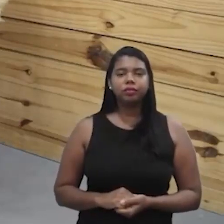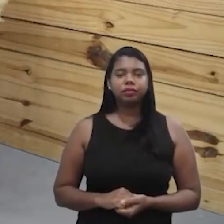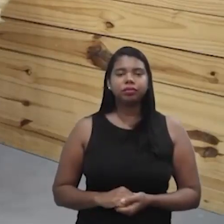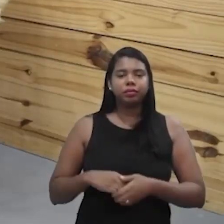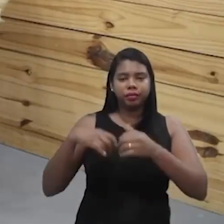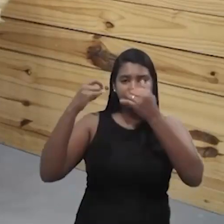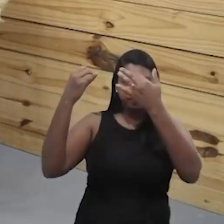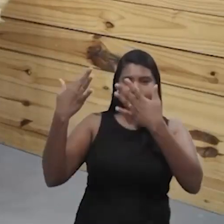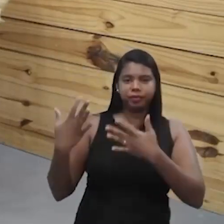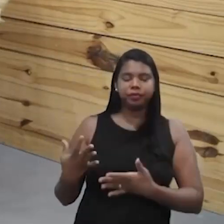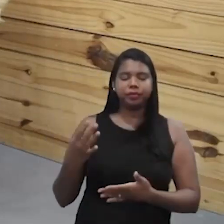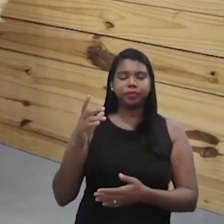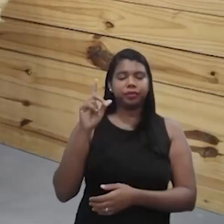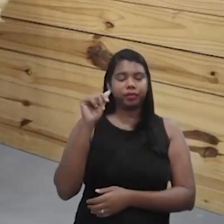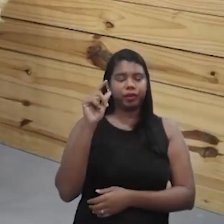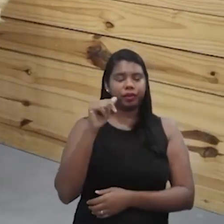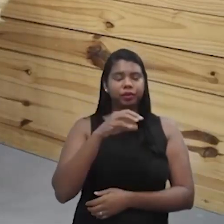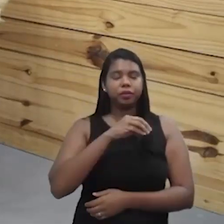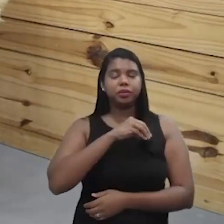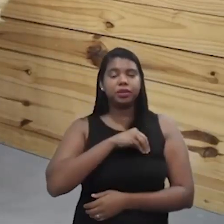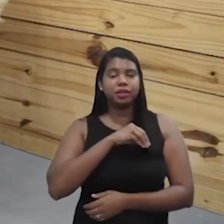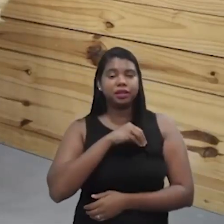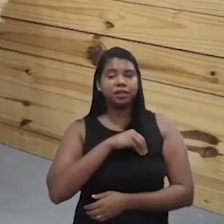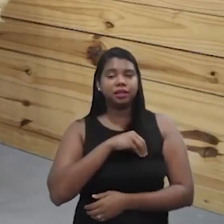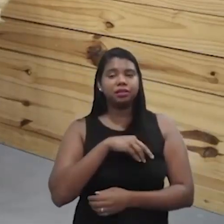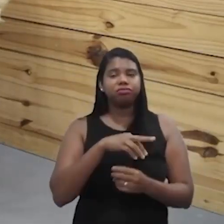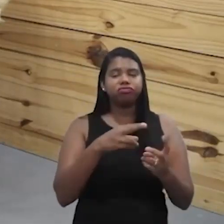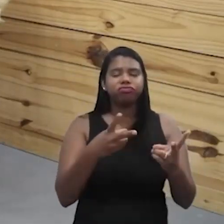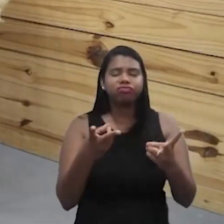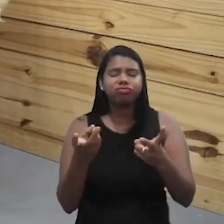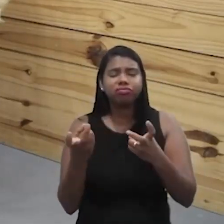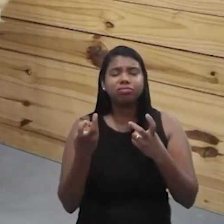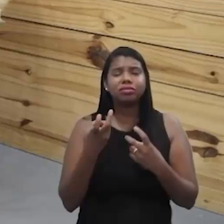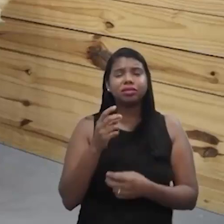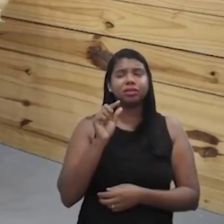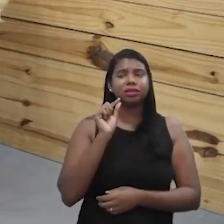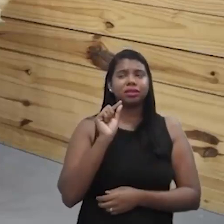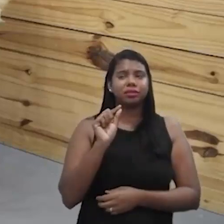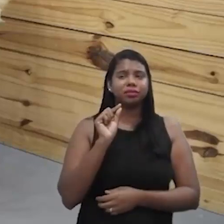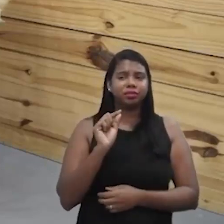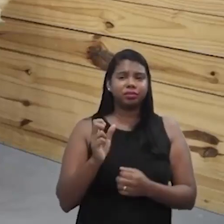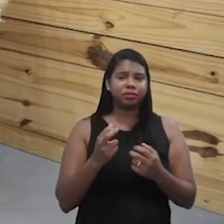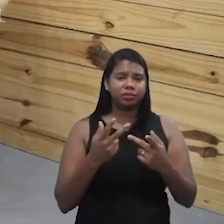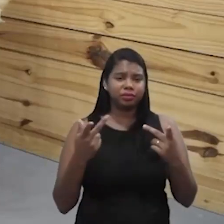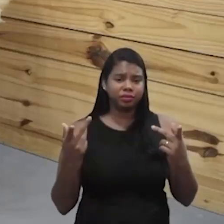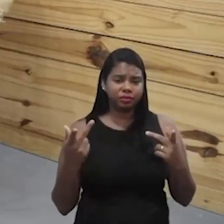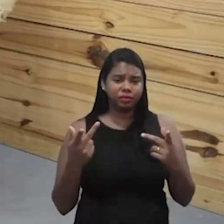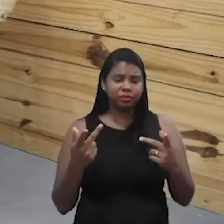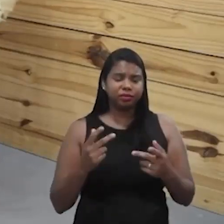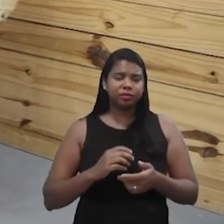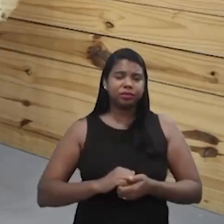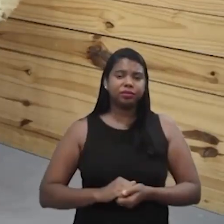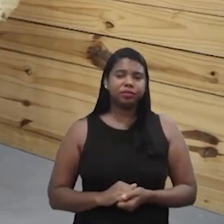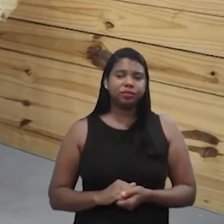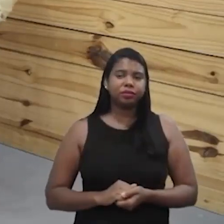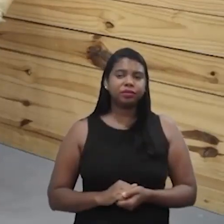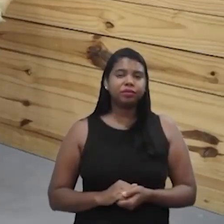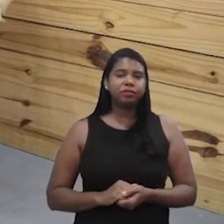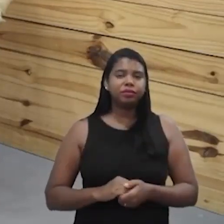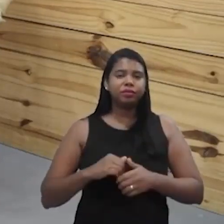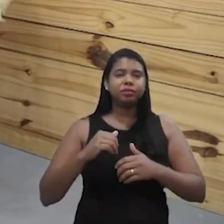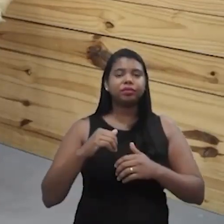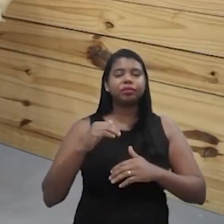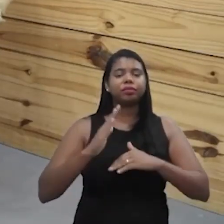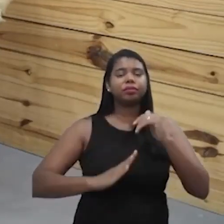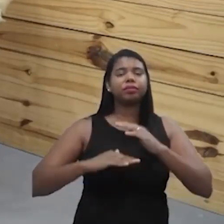pouco sobre essa questão salarial, a gente percebe que em algumas profissões o salário ele é